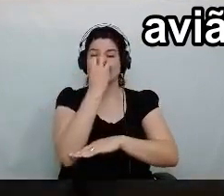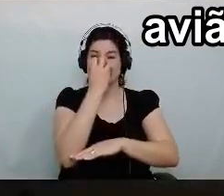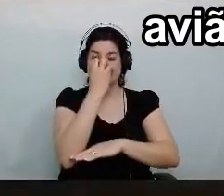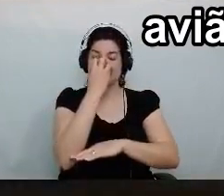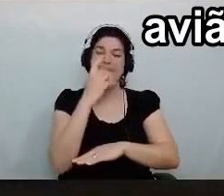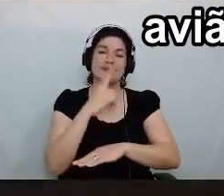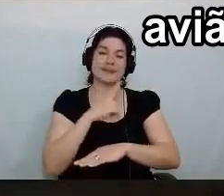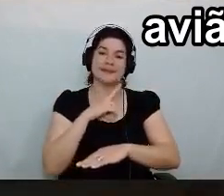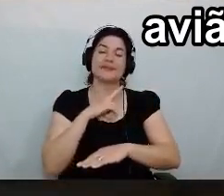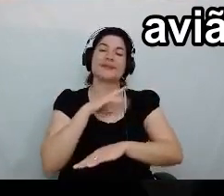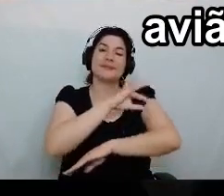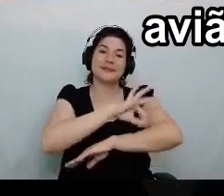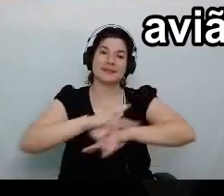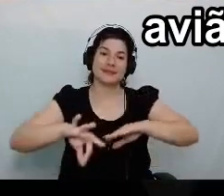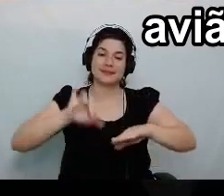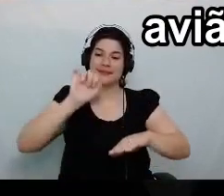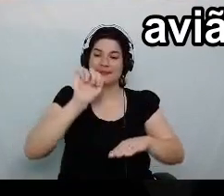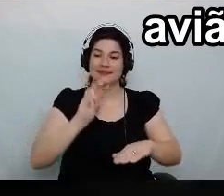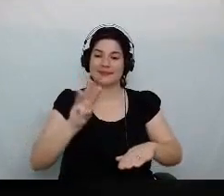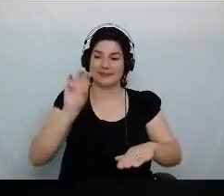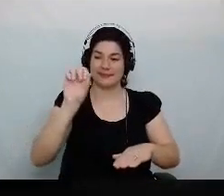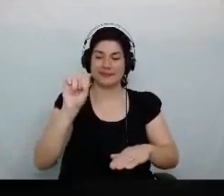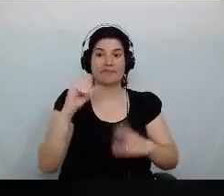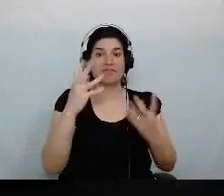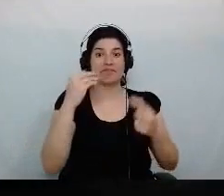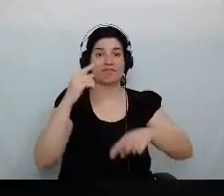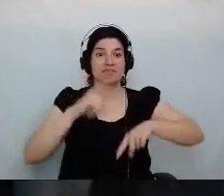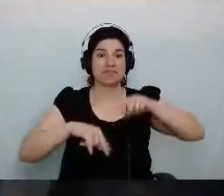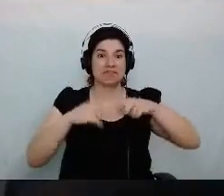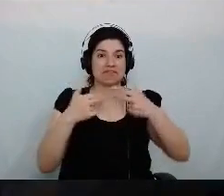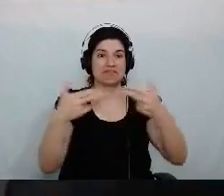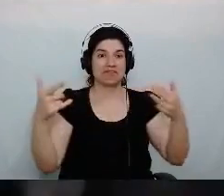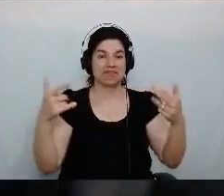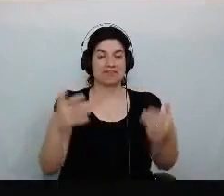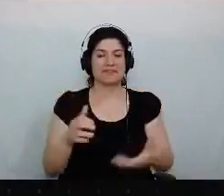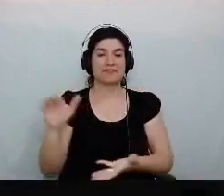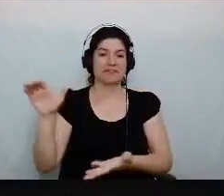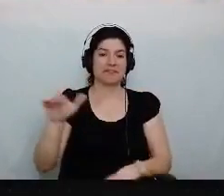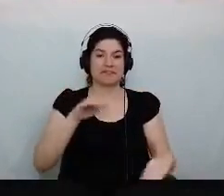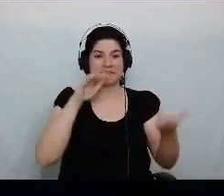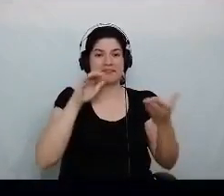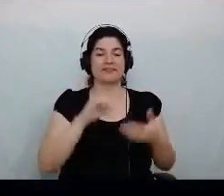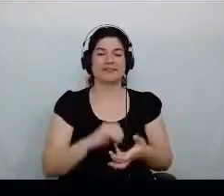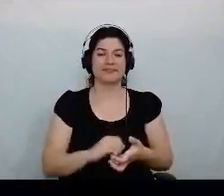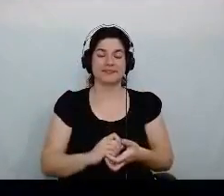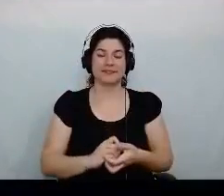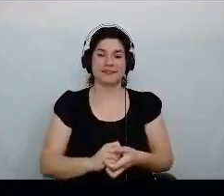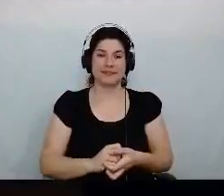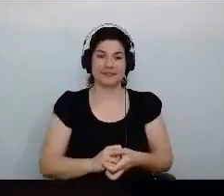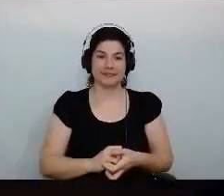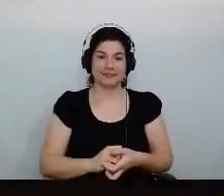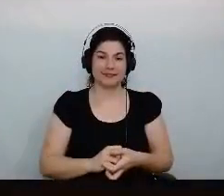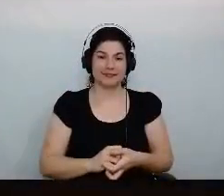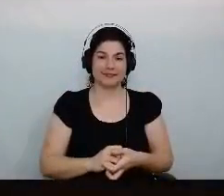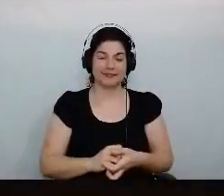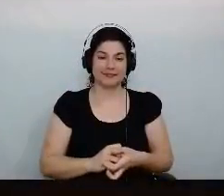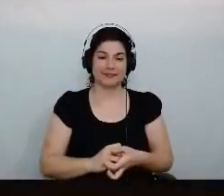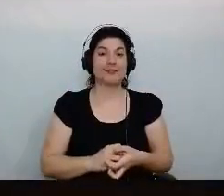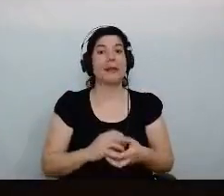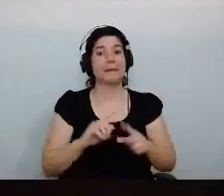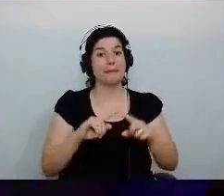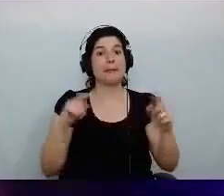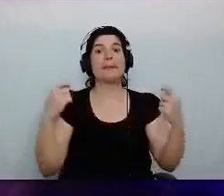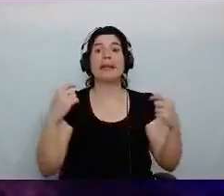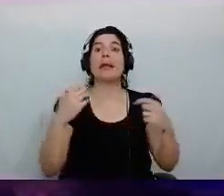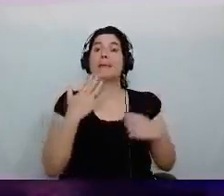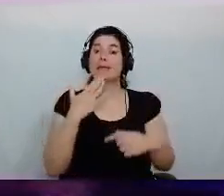AWS. Trouxe um monte de bugiganga ali, vai lá. Mas tira o notebook, por favor. Mas a gente precisa aproveitar e pedir a foto, gente. Ele é